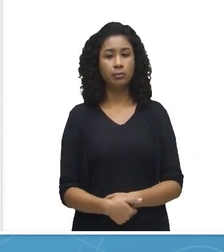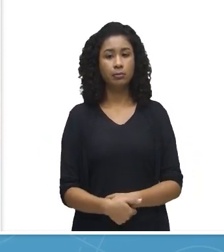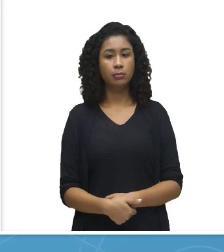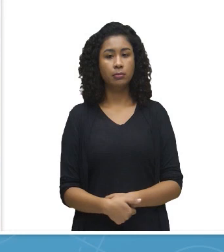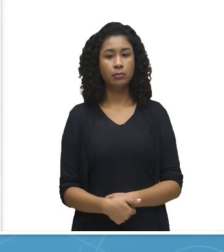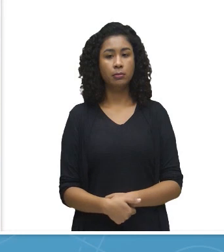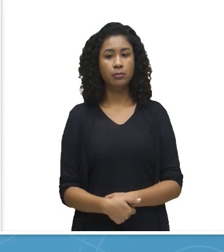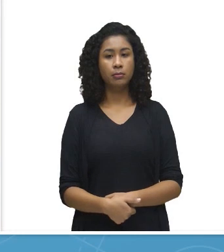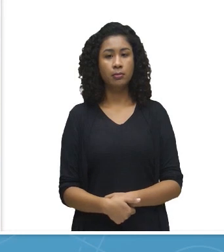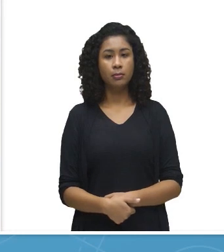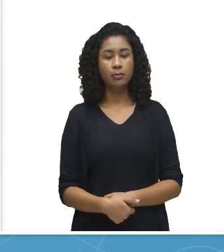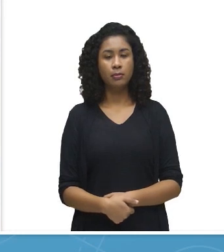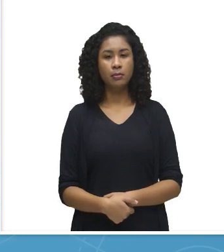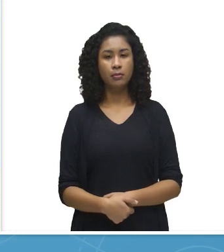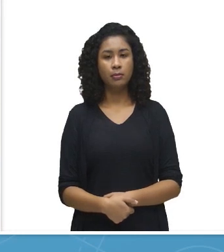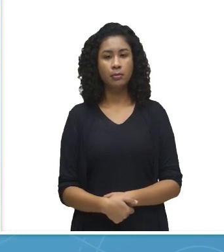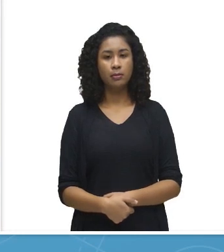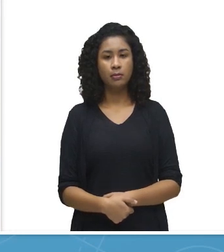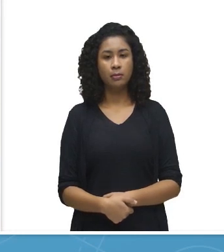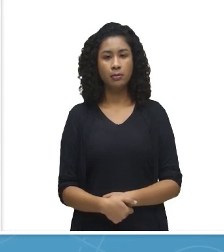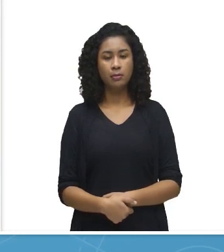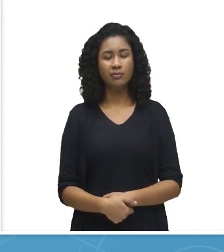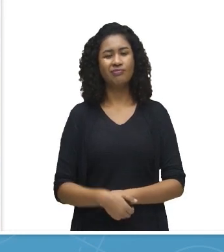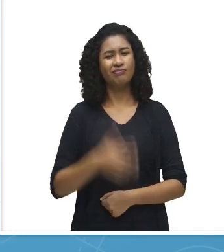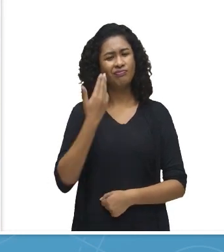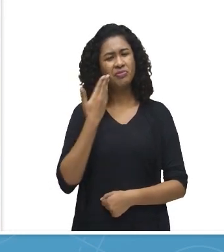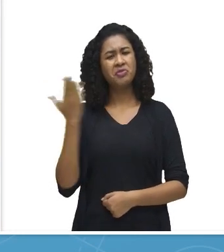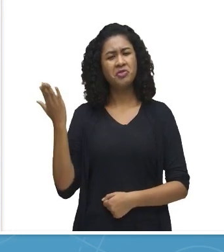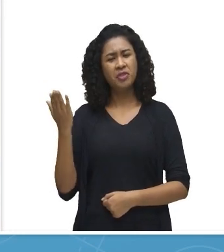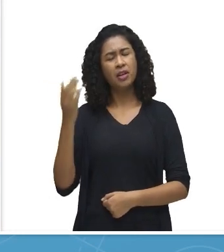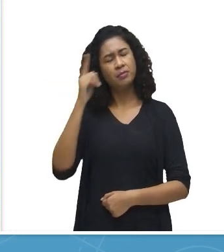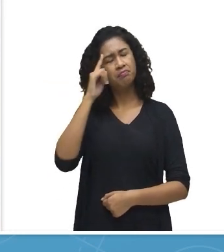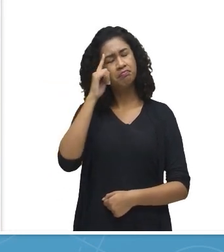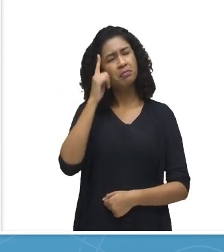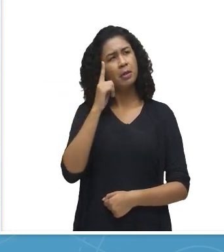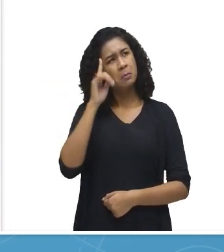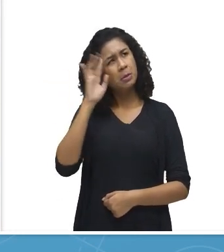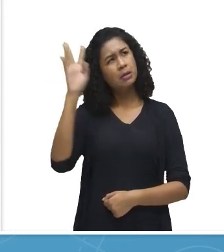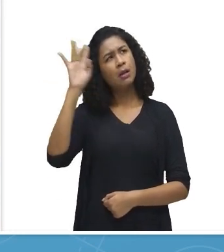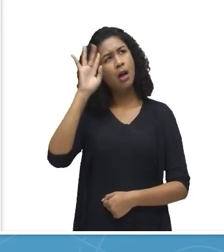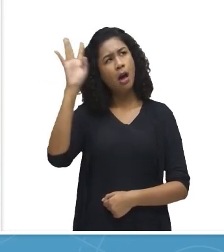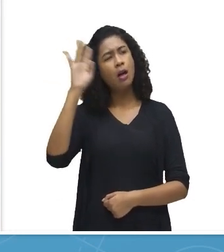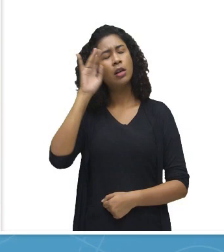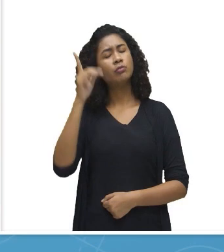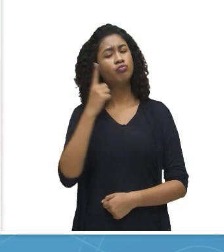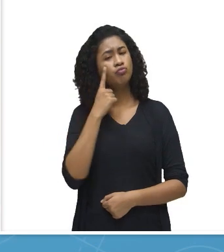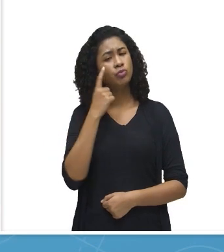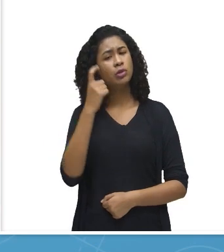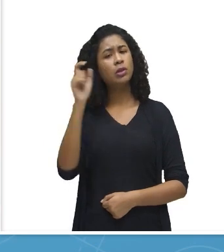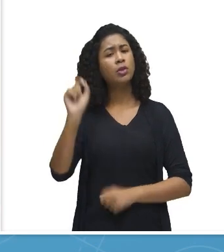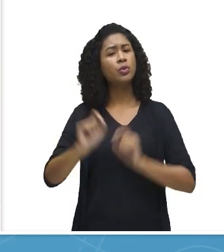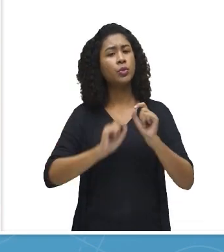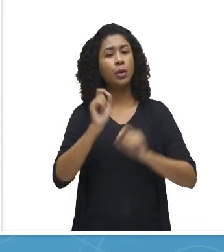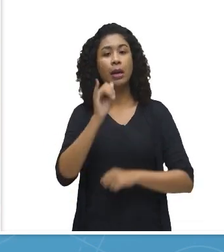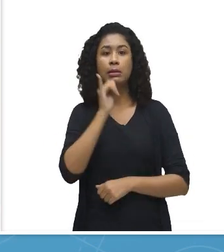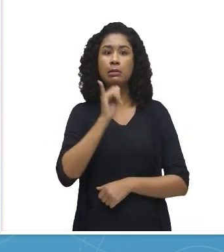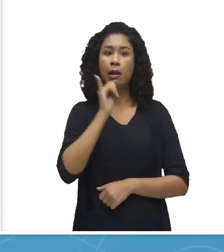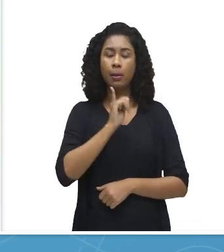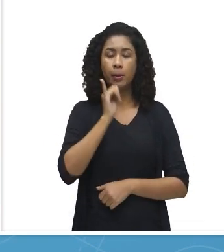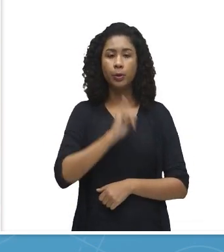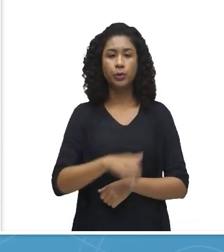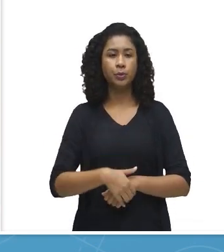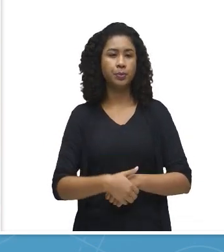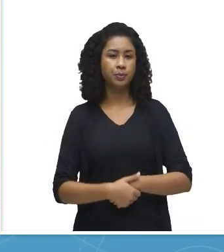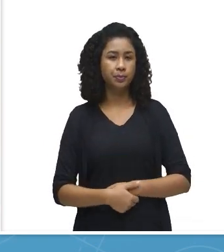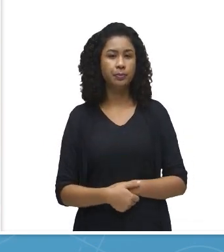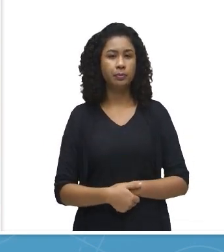Né? E aqui é interessante pensar exemplos de paradigmas, né? A Marcha das